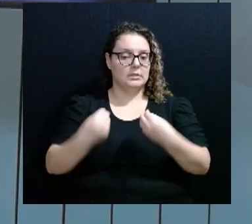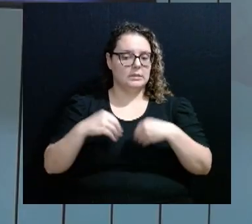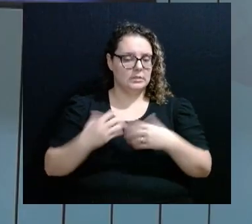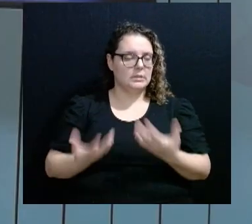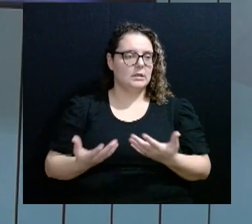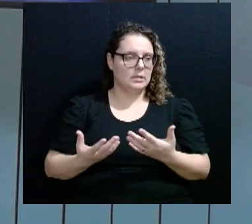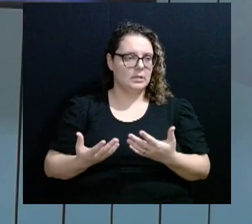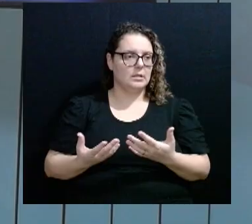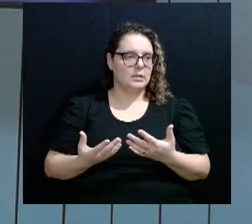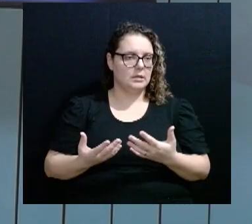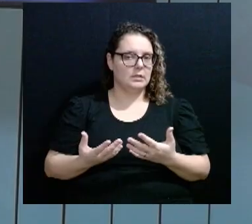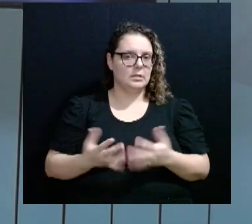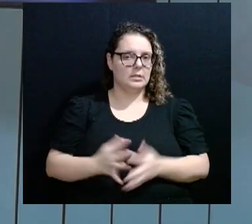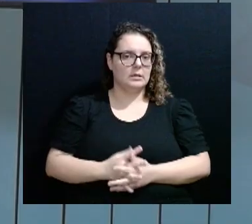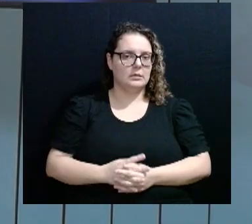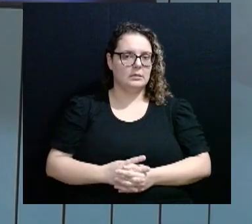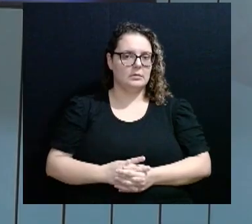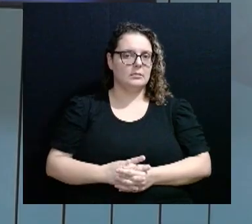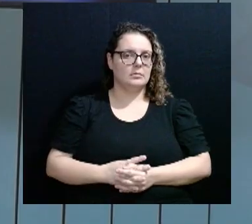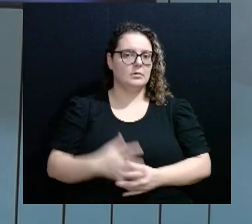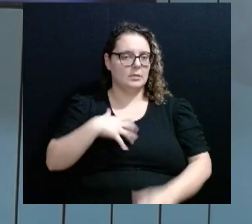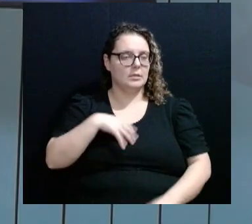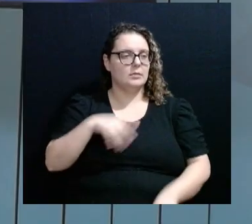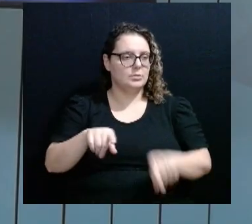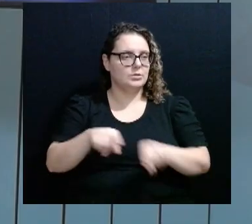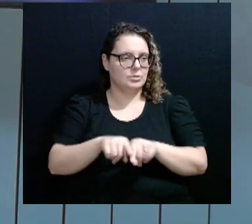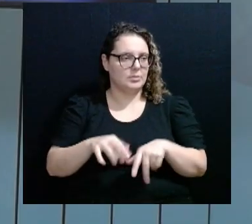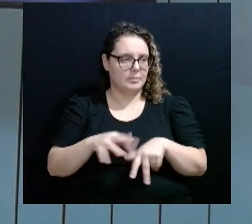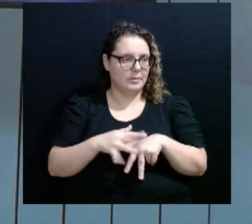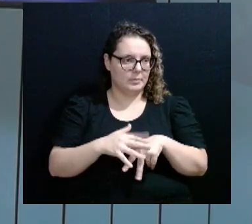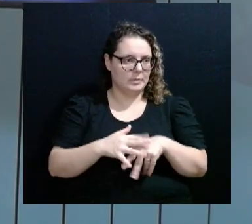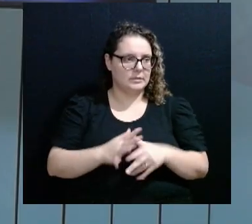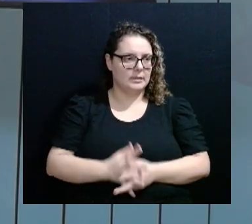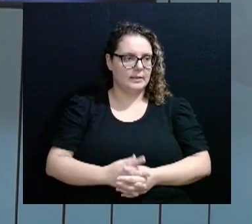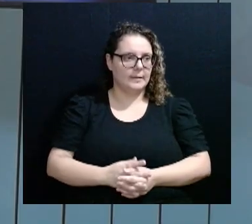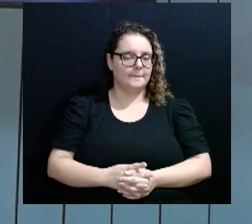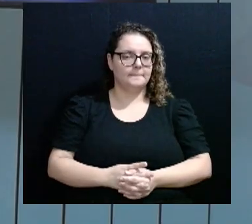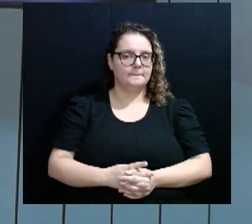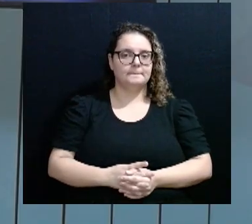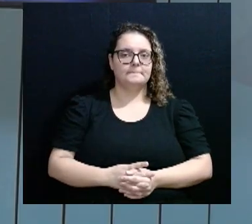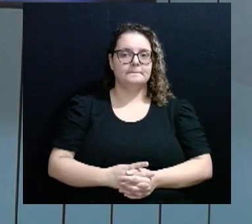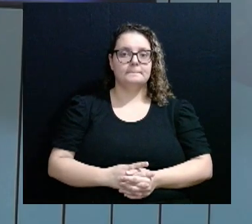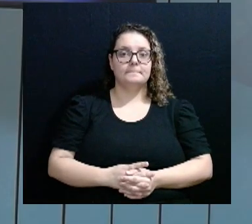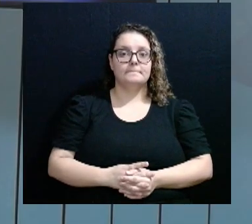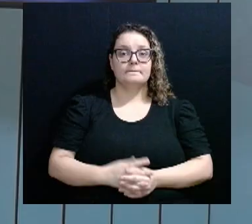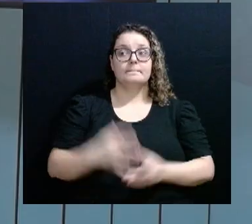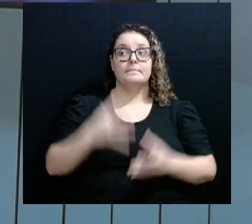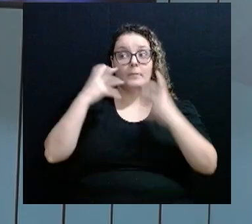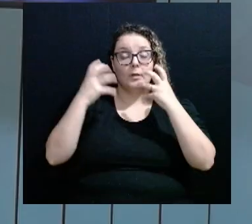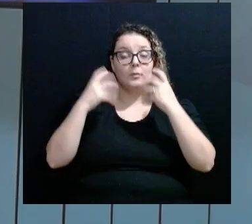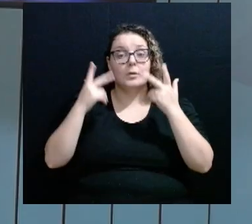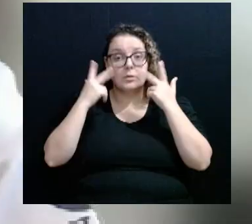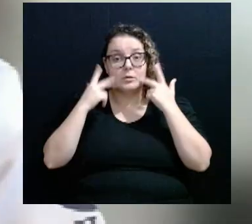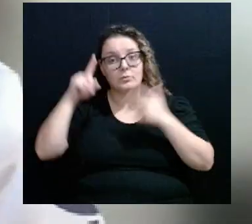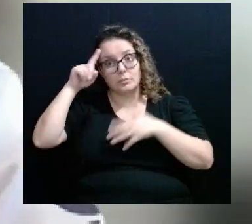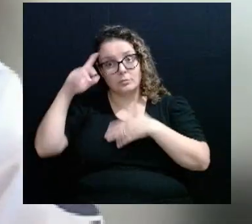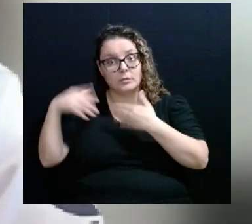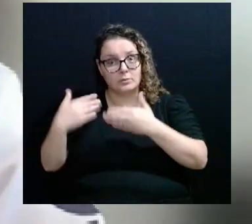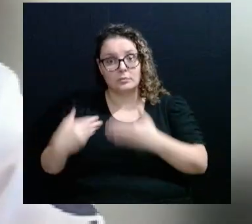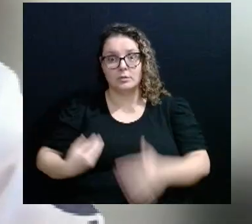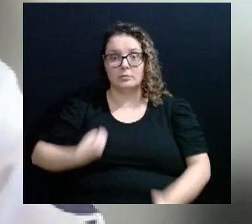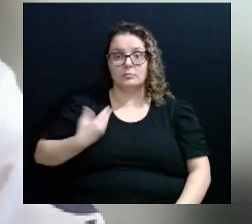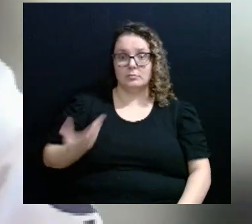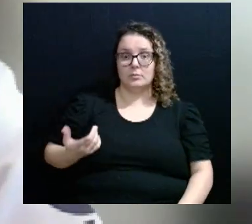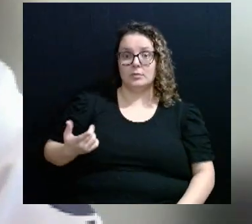acaba trazendo essa condição também para o paciente? O estresse normal